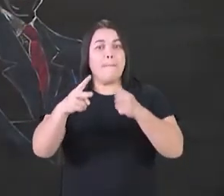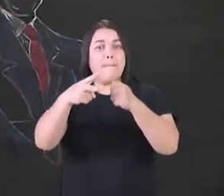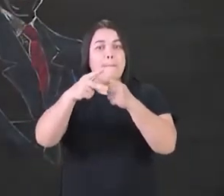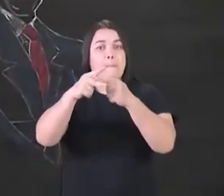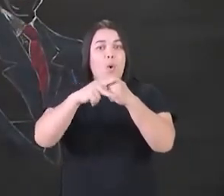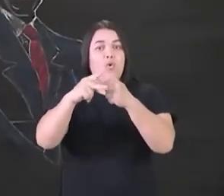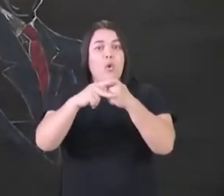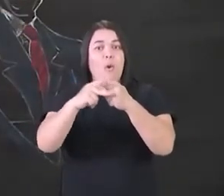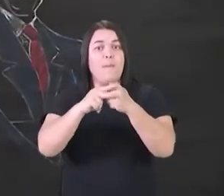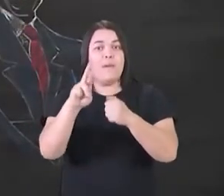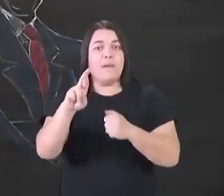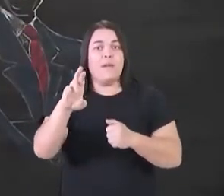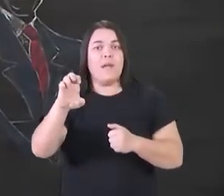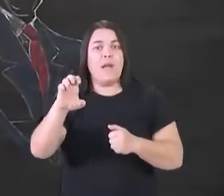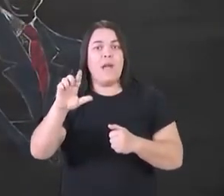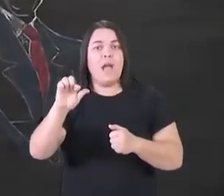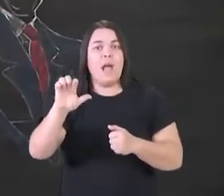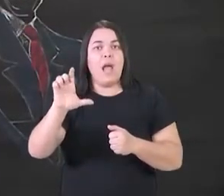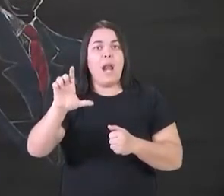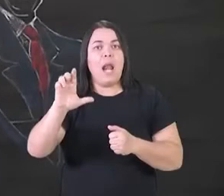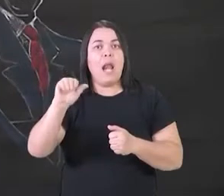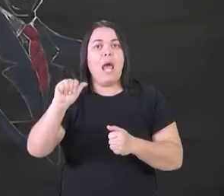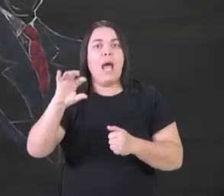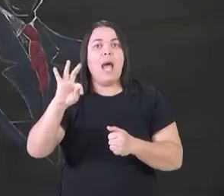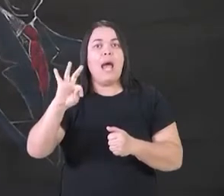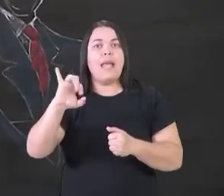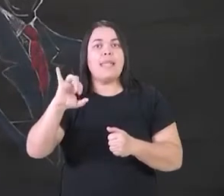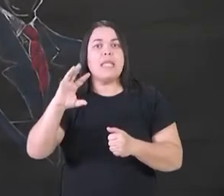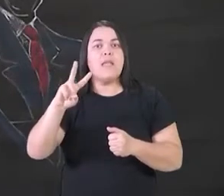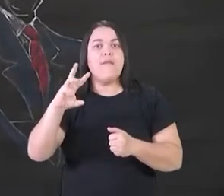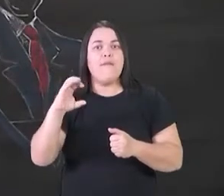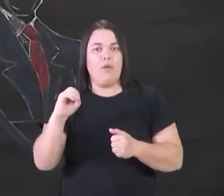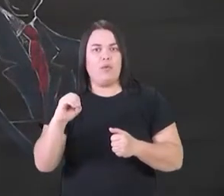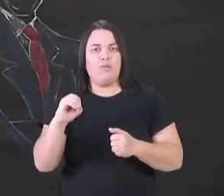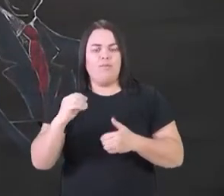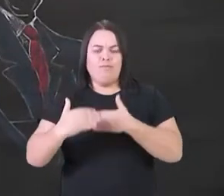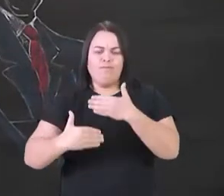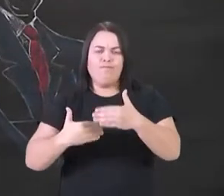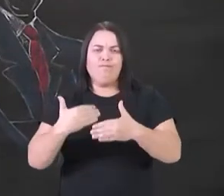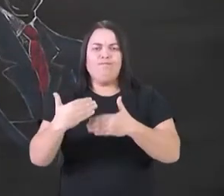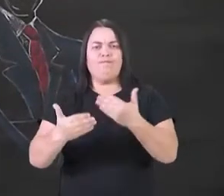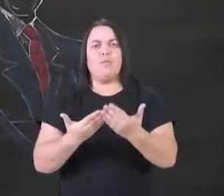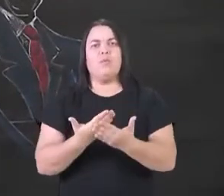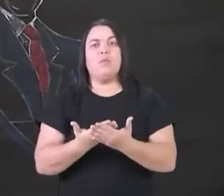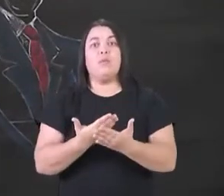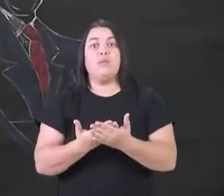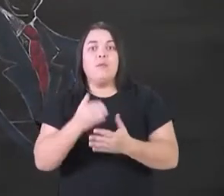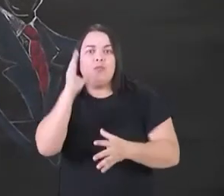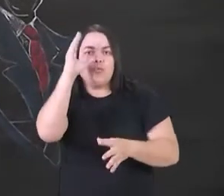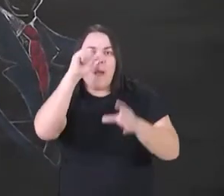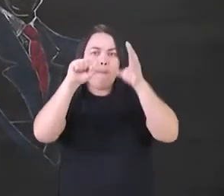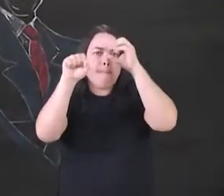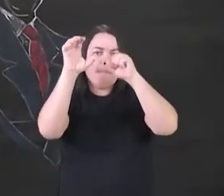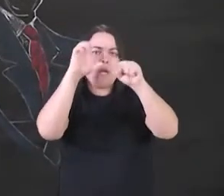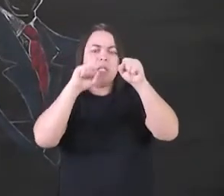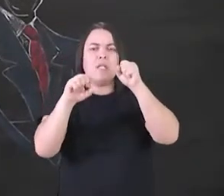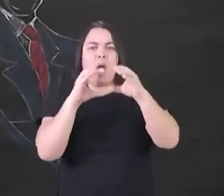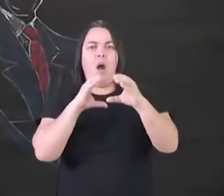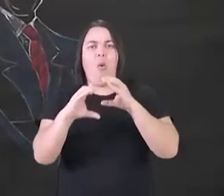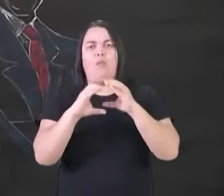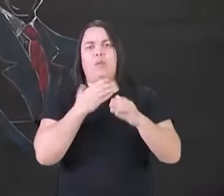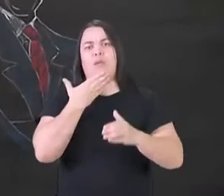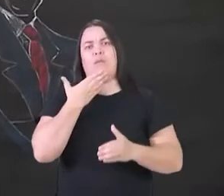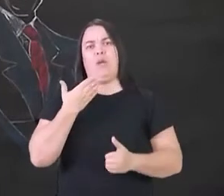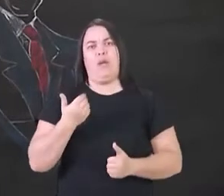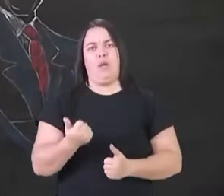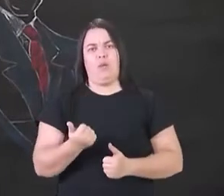pronomes relativos. À medida que os nossos estudos vão avançando, nós vamos aprendendo a nos comunicar melhor, novamente